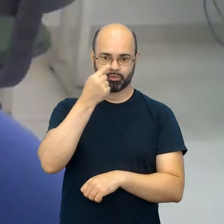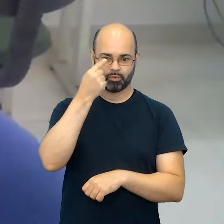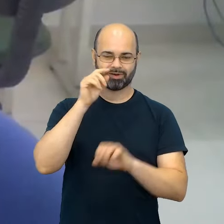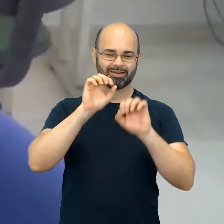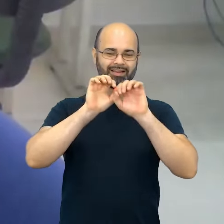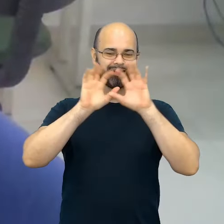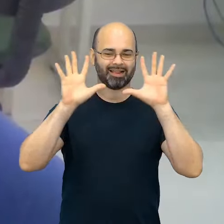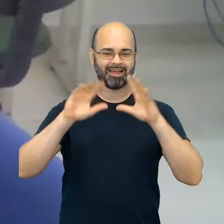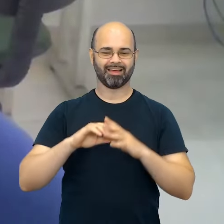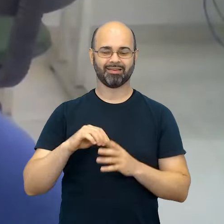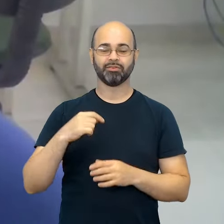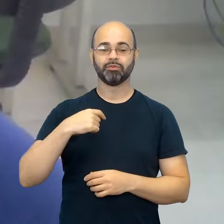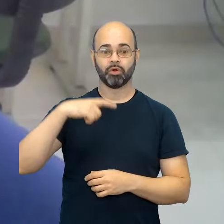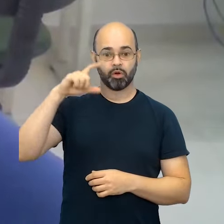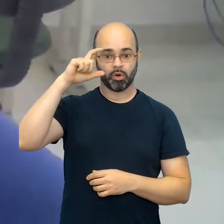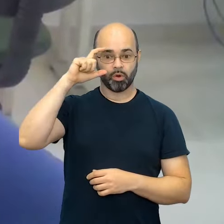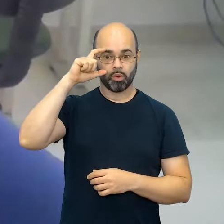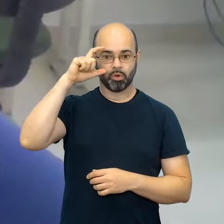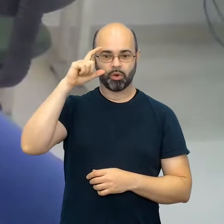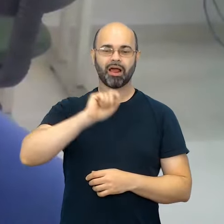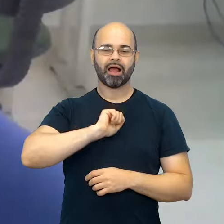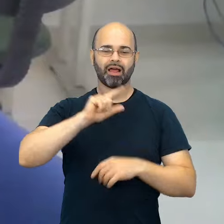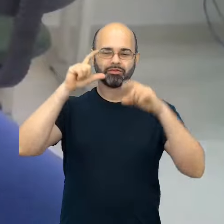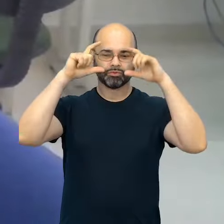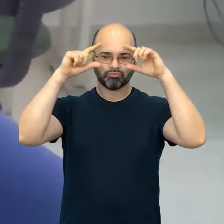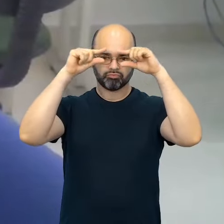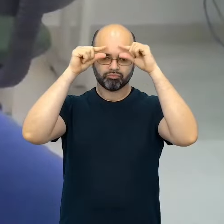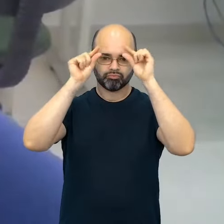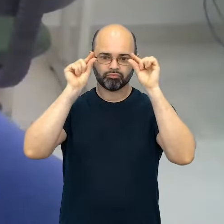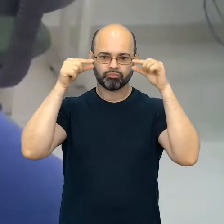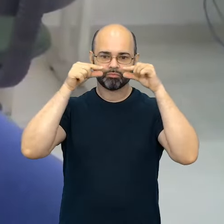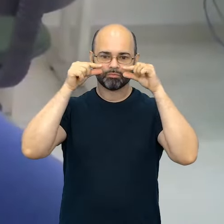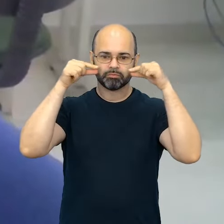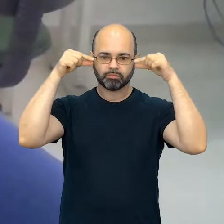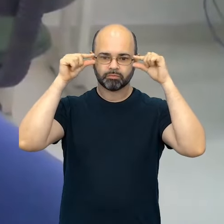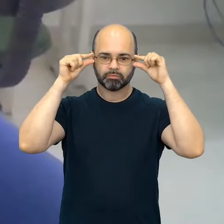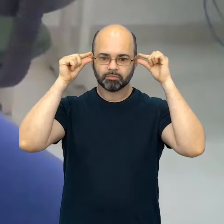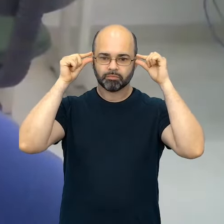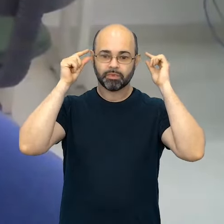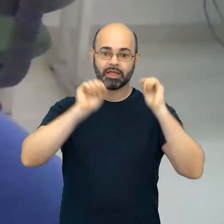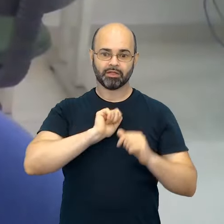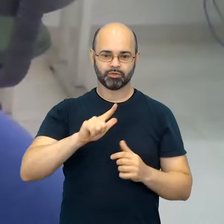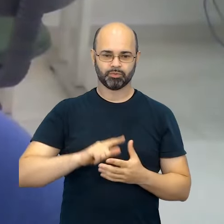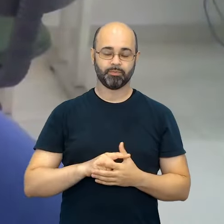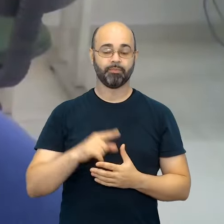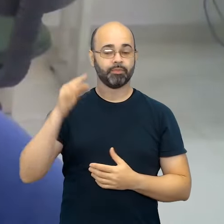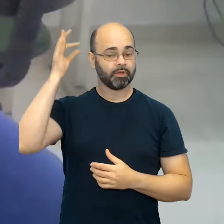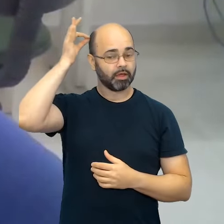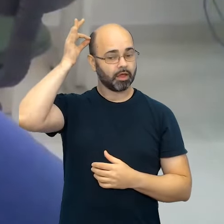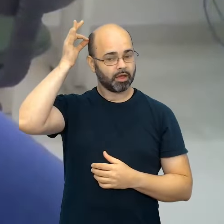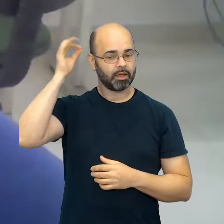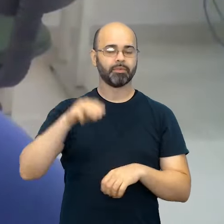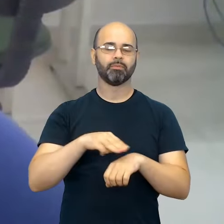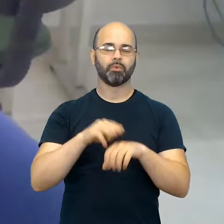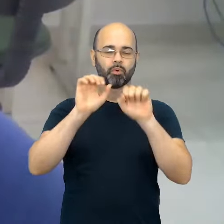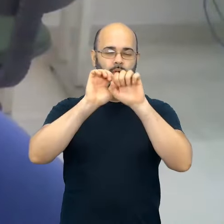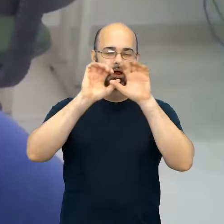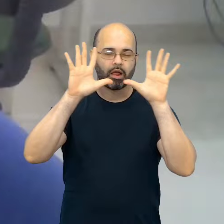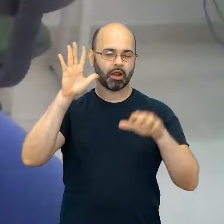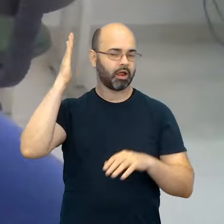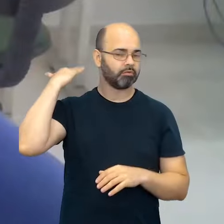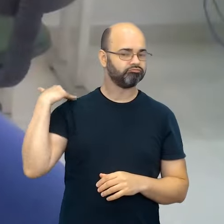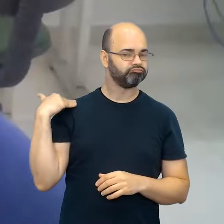claros, eu uso um óculos de armação azul, eu tenho o cabelo castanho claro na altura dos ombros, estou usando